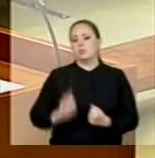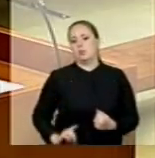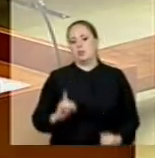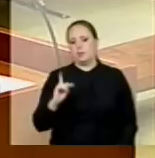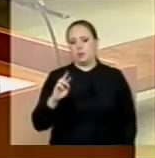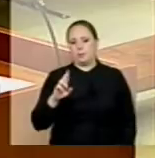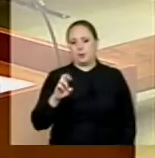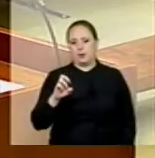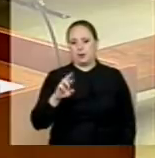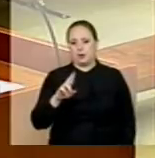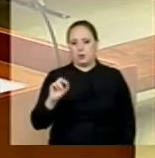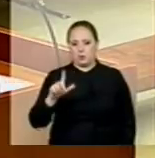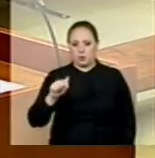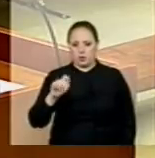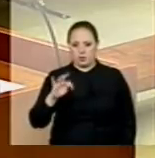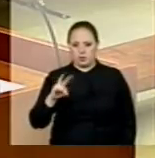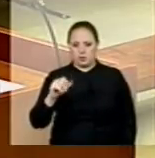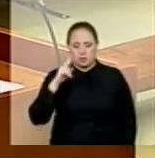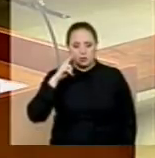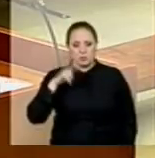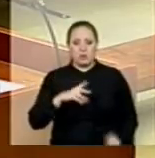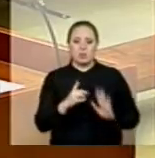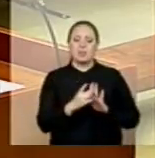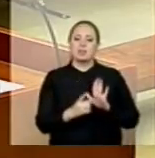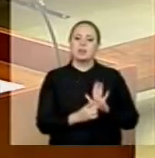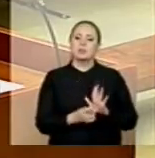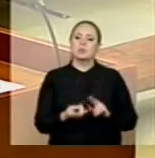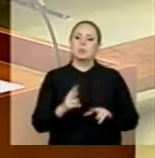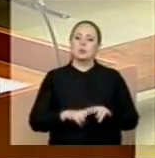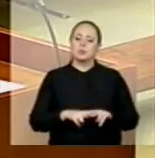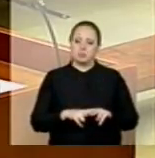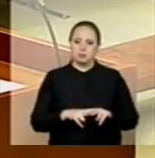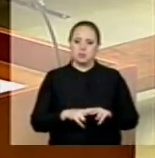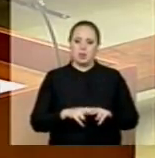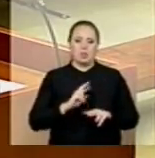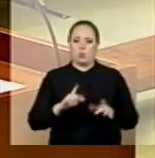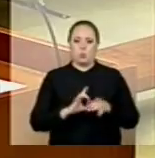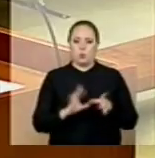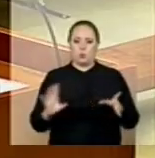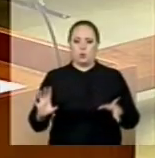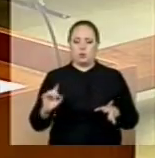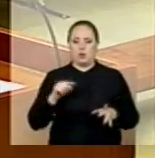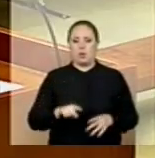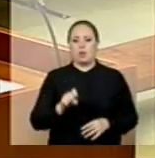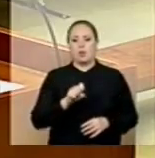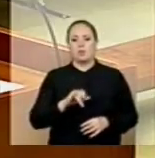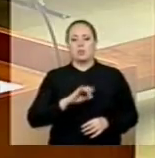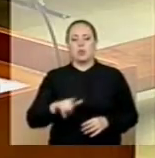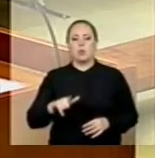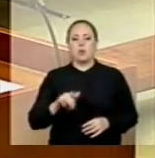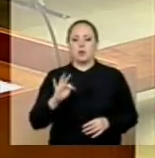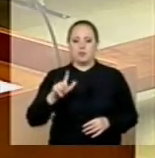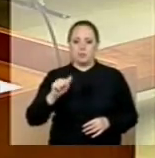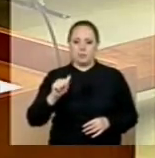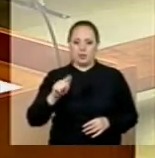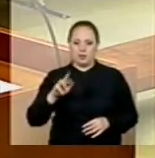prerrogativa de verificar os decretos de prisão e não autorizá-los naqueles que não forem em flagrante delito